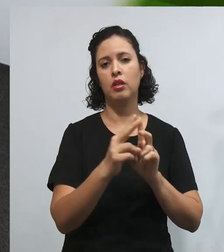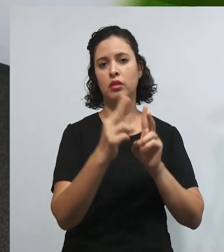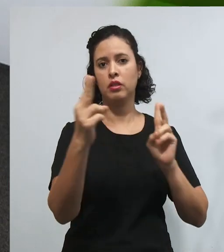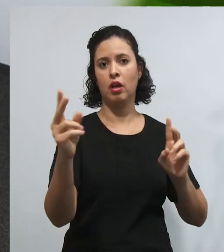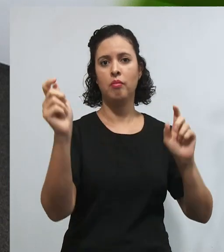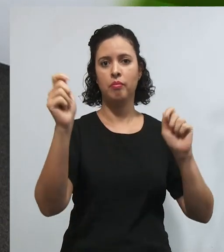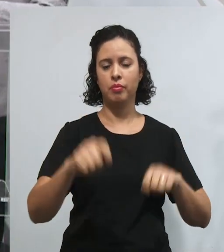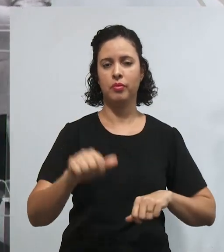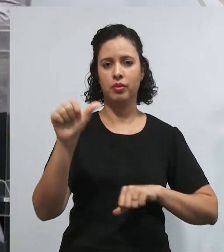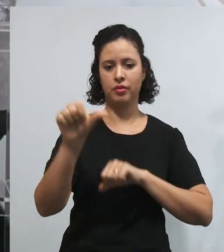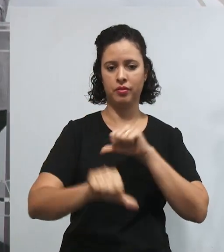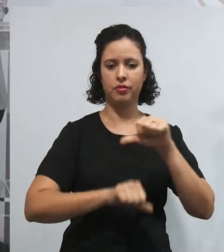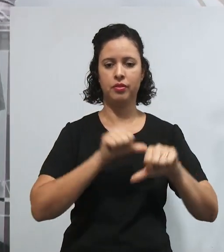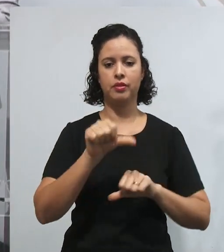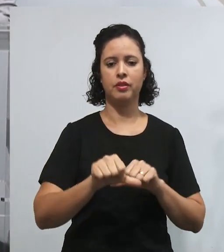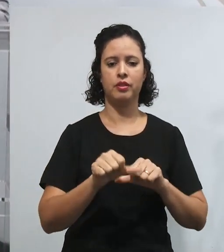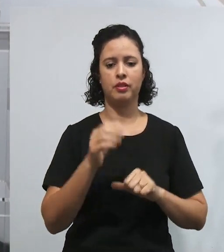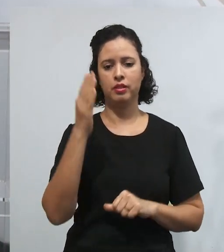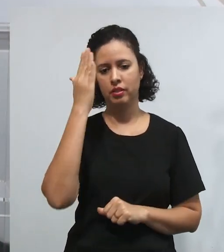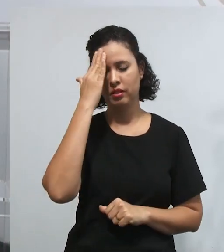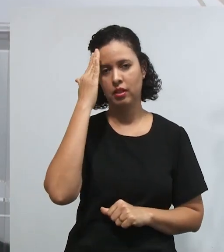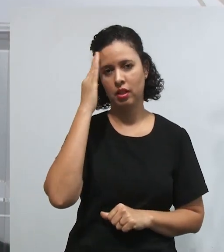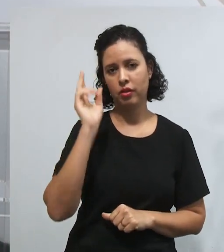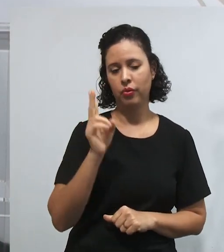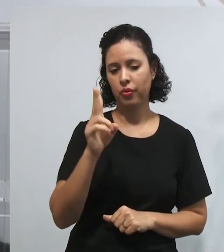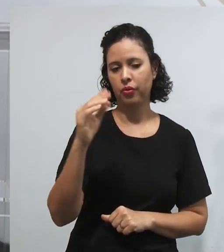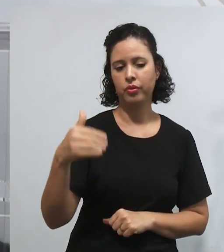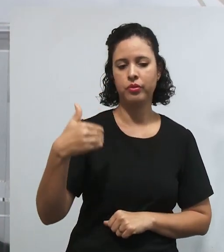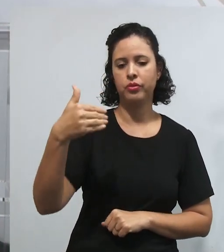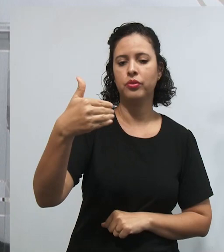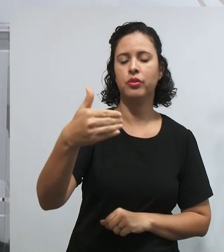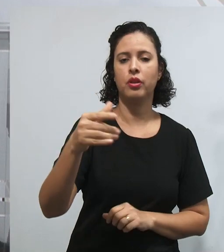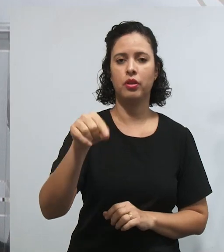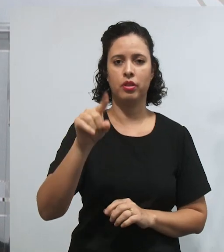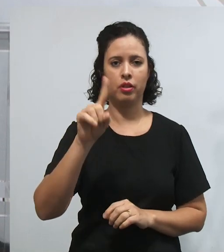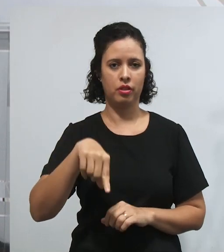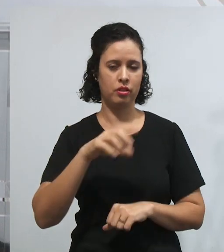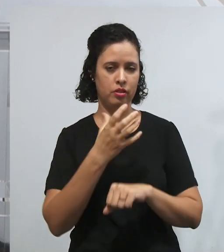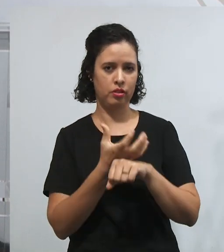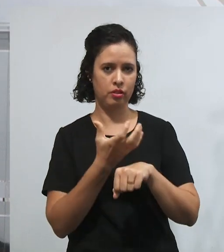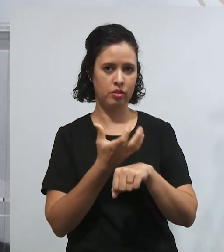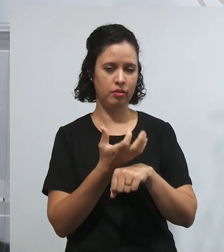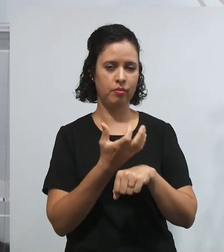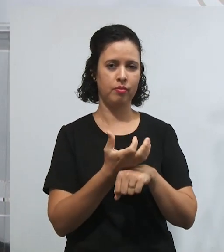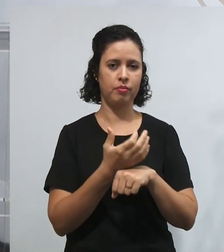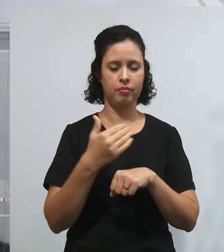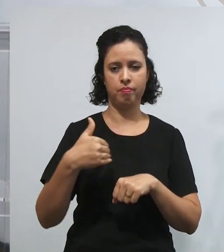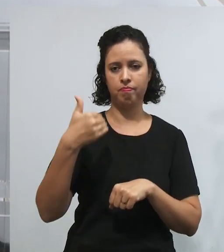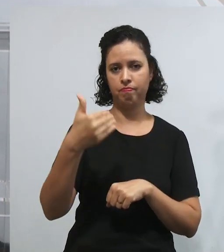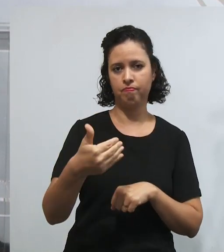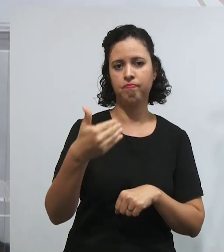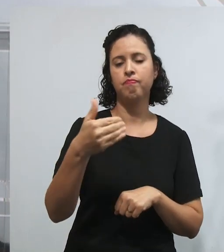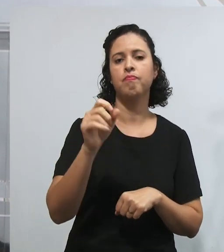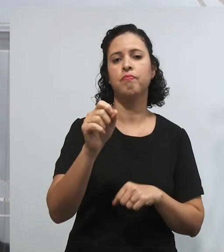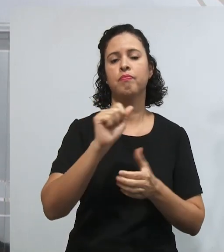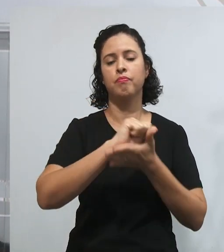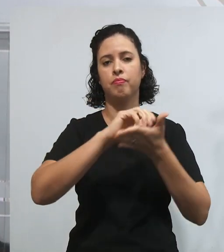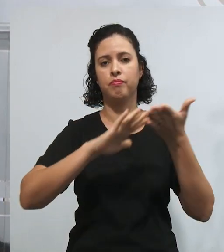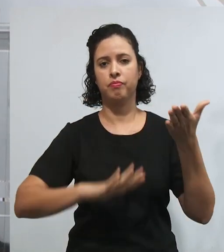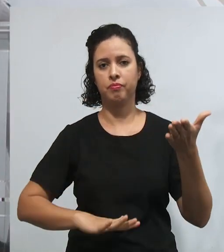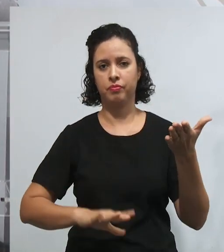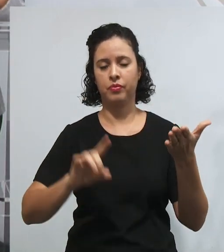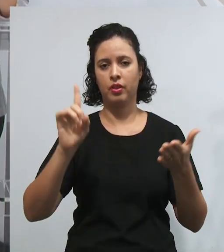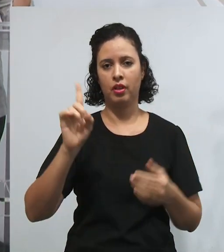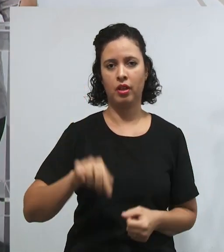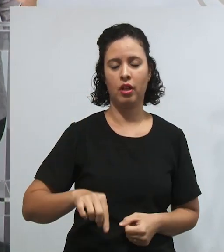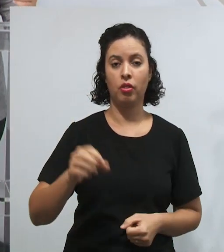muda realidades. E a gente vai aqui dar continuidade na nossa disciplina, no decorrer aqui das nossas atividades,